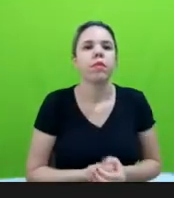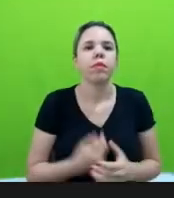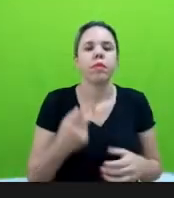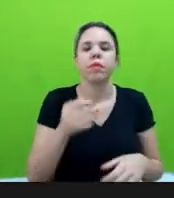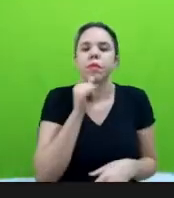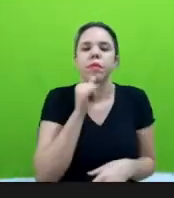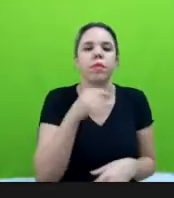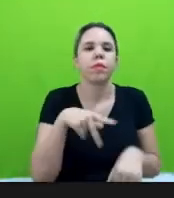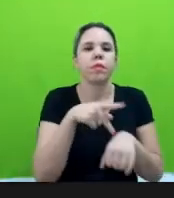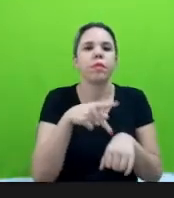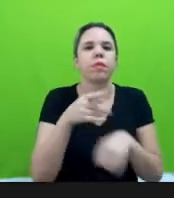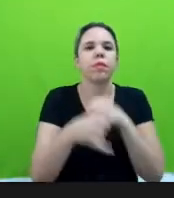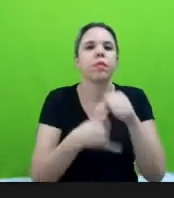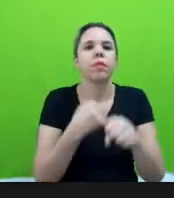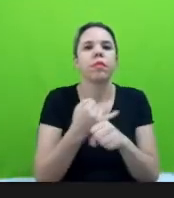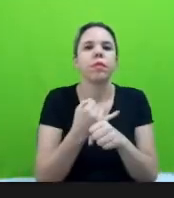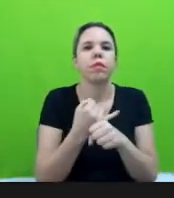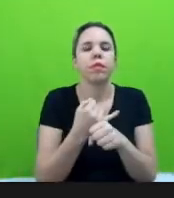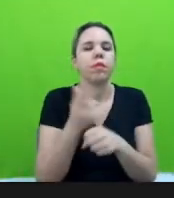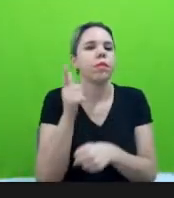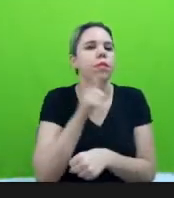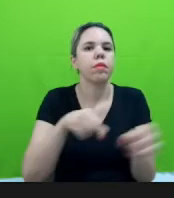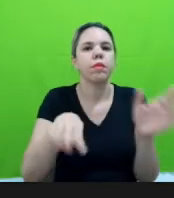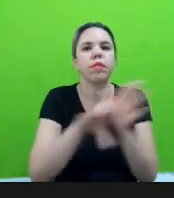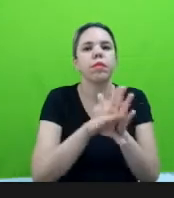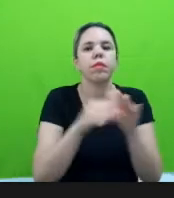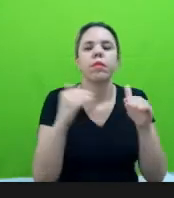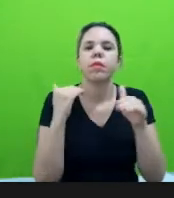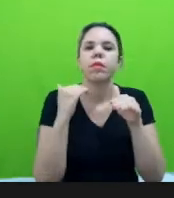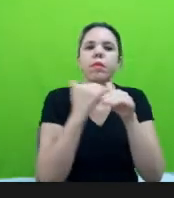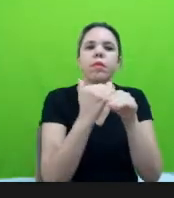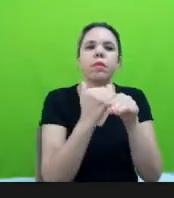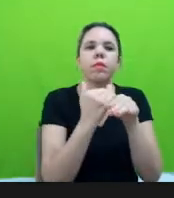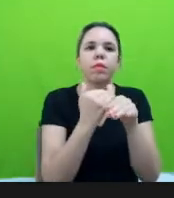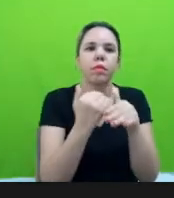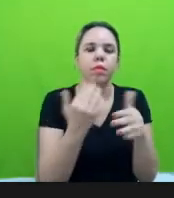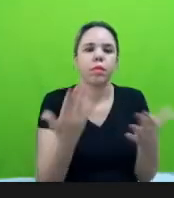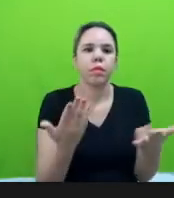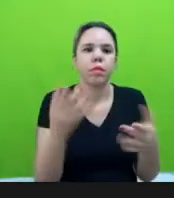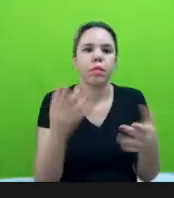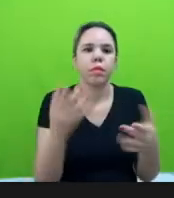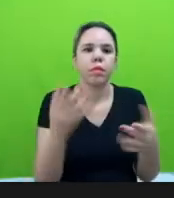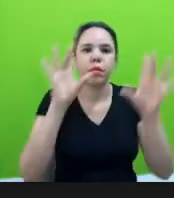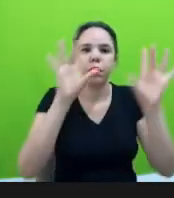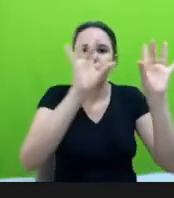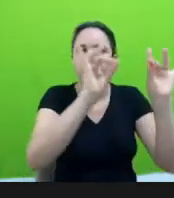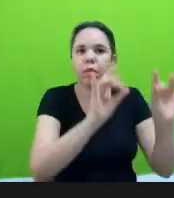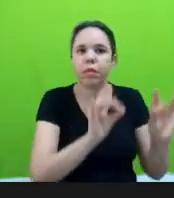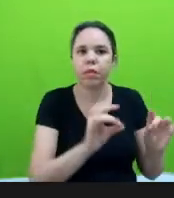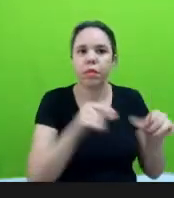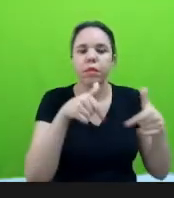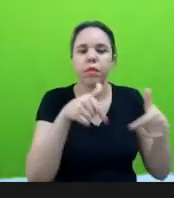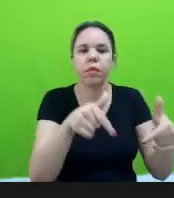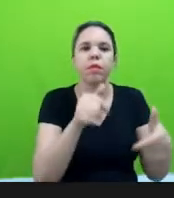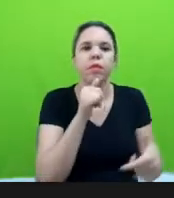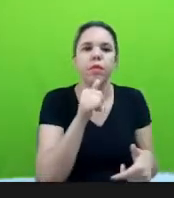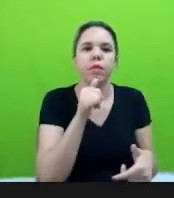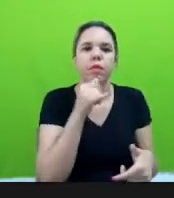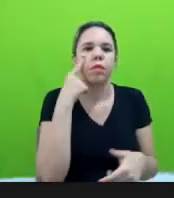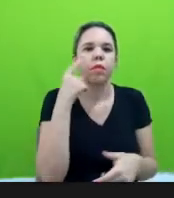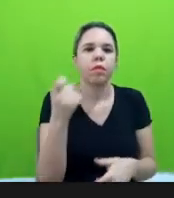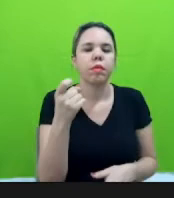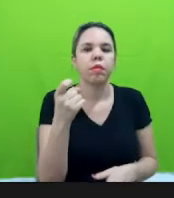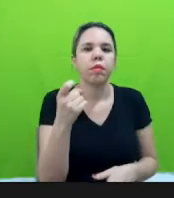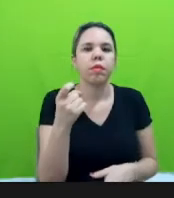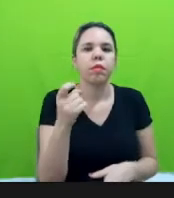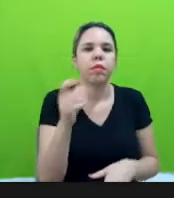é um portal que você consegue chegar num nível de detalhes de um empenho, por exemplo, que é muito interessante. Por outro